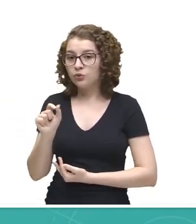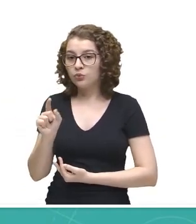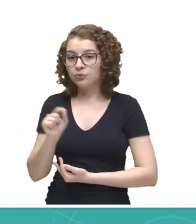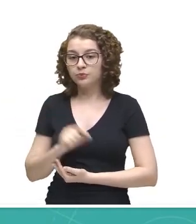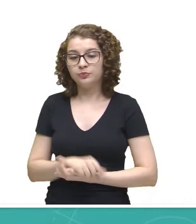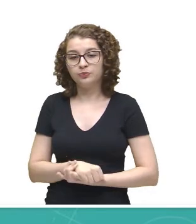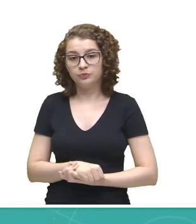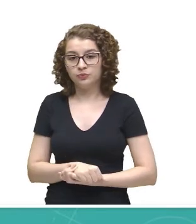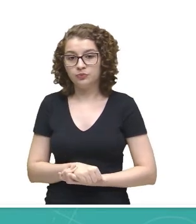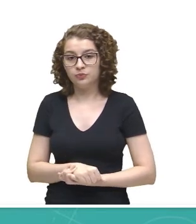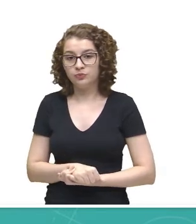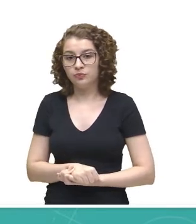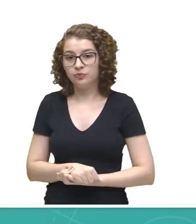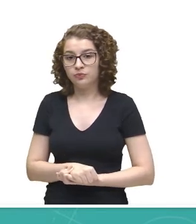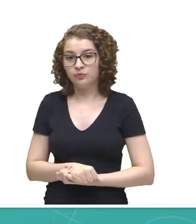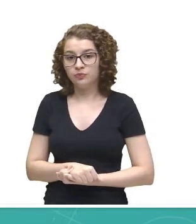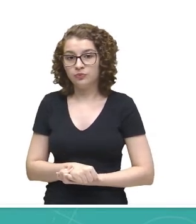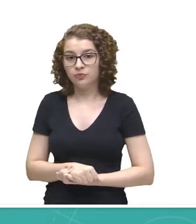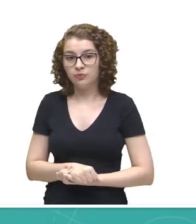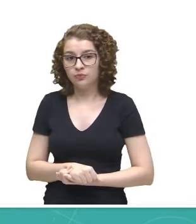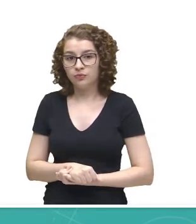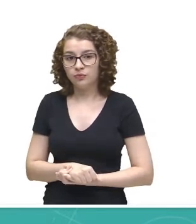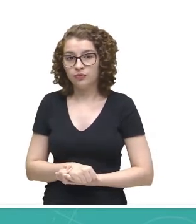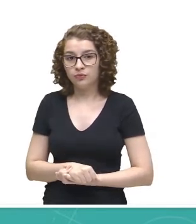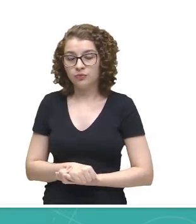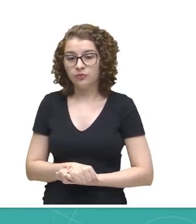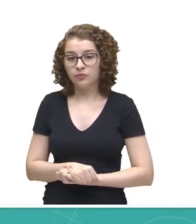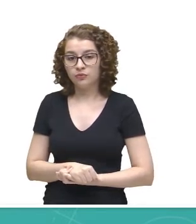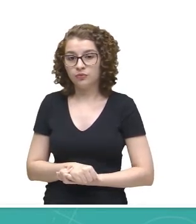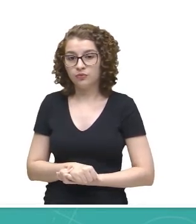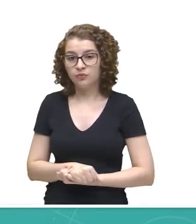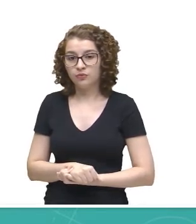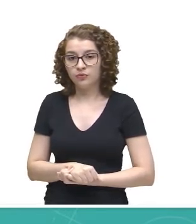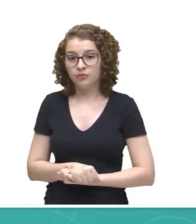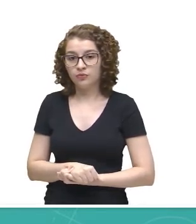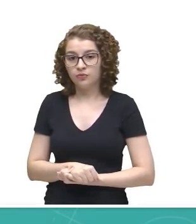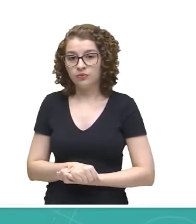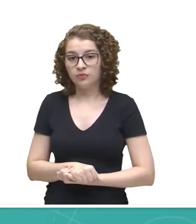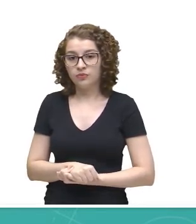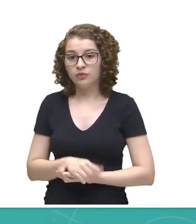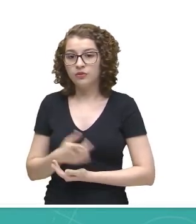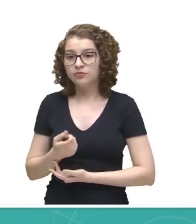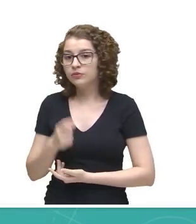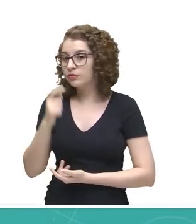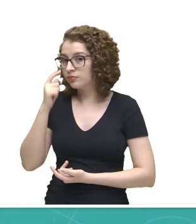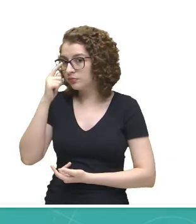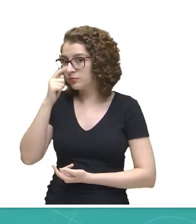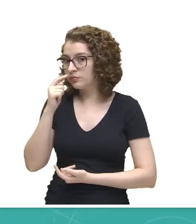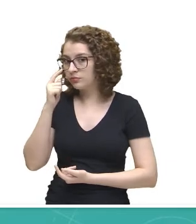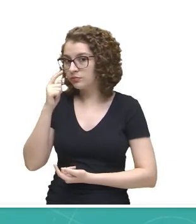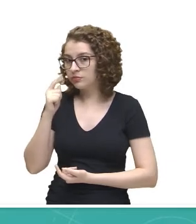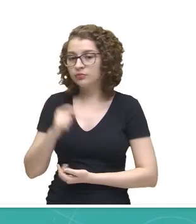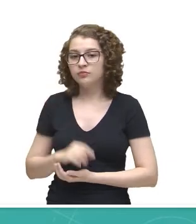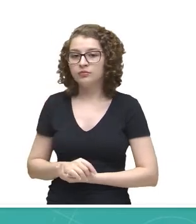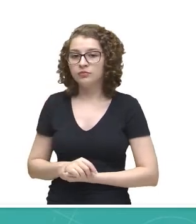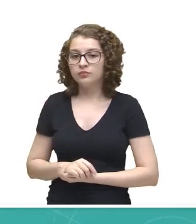justamente onde é encontrado o tecido cartilaginoso no nariz, tá? Aqui a gente tem uma representação do